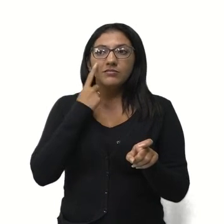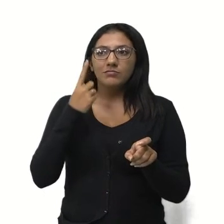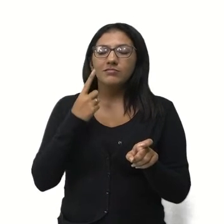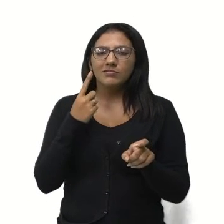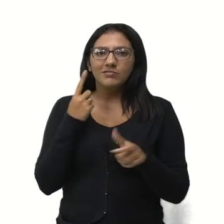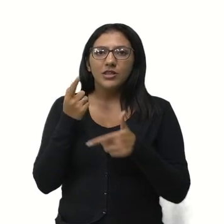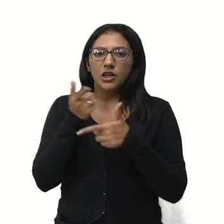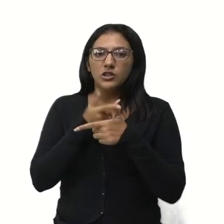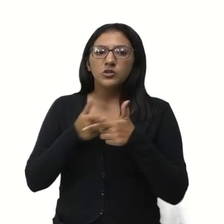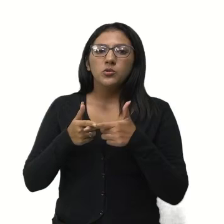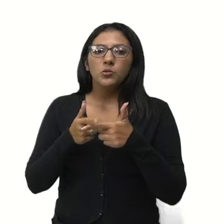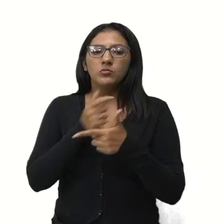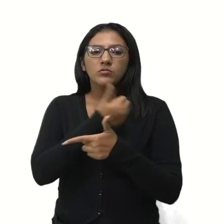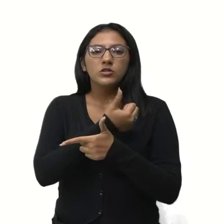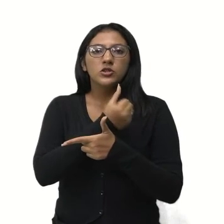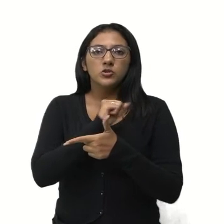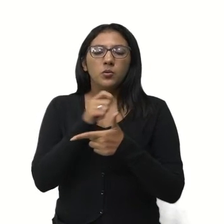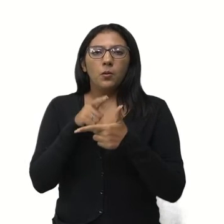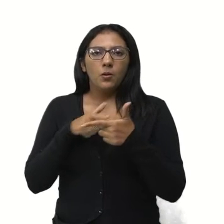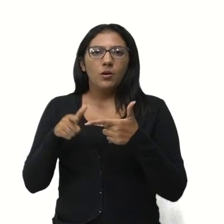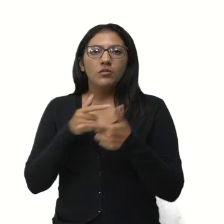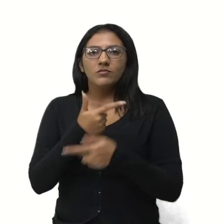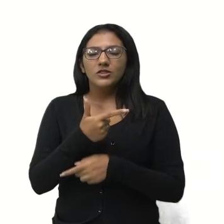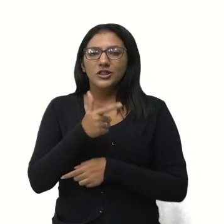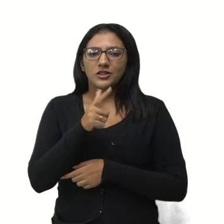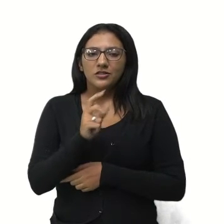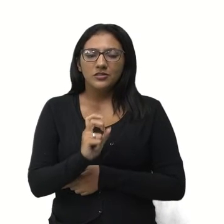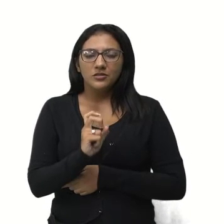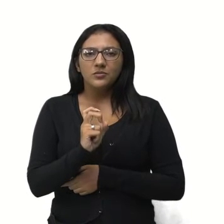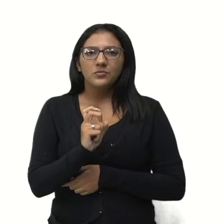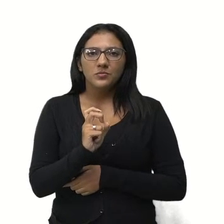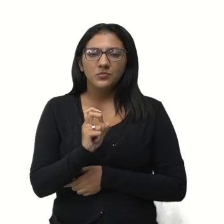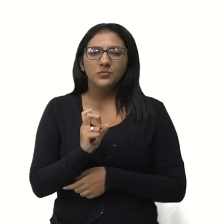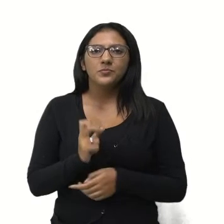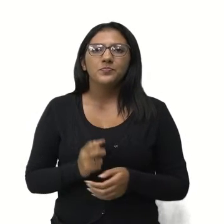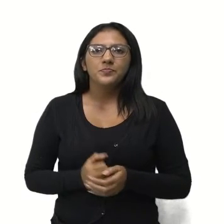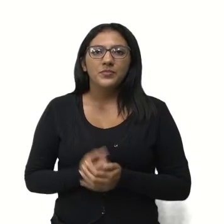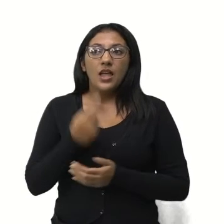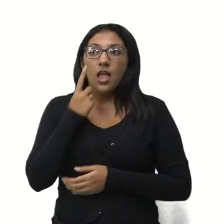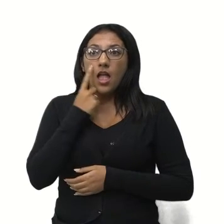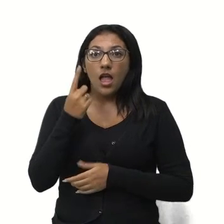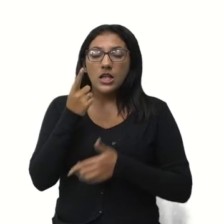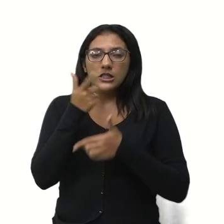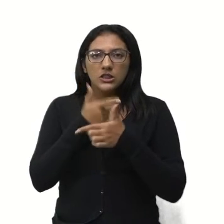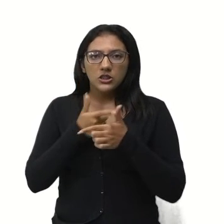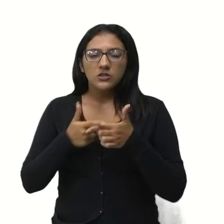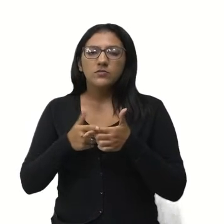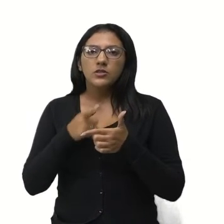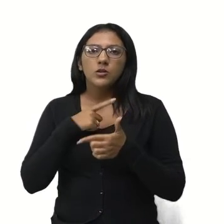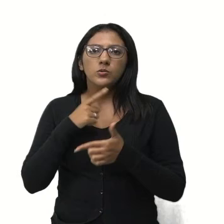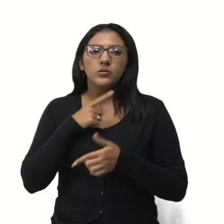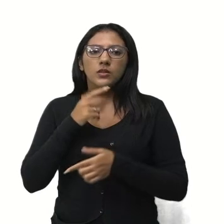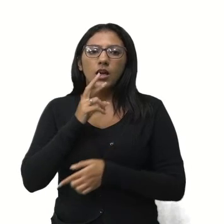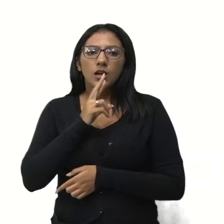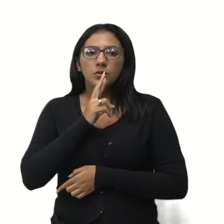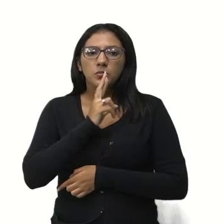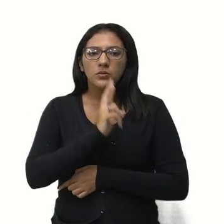ó. 18 por 25. Essa divisão 18 por 25 vai dar